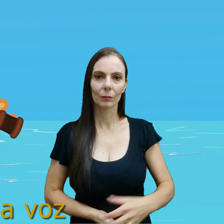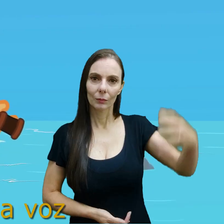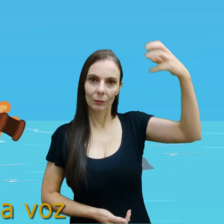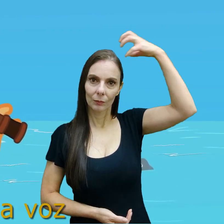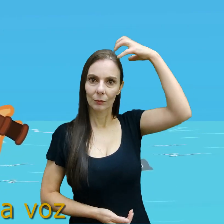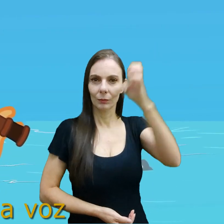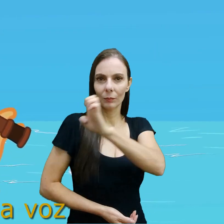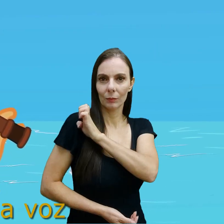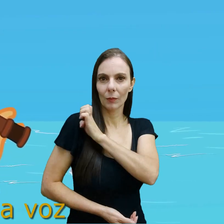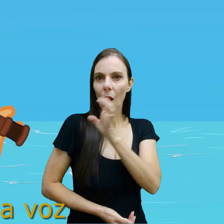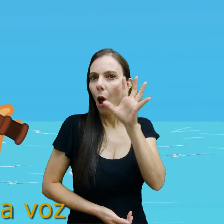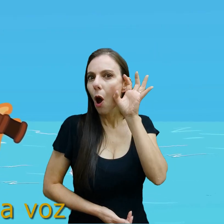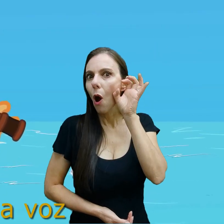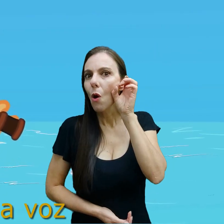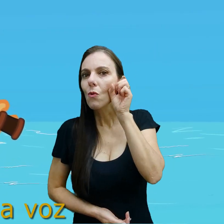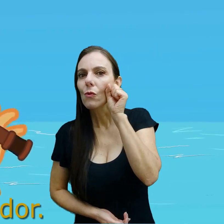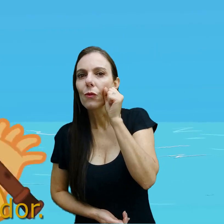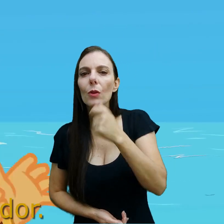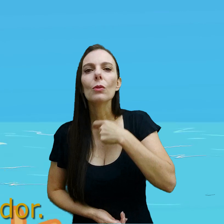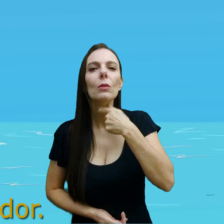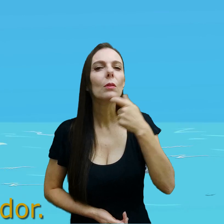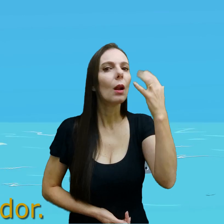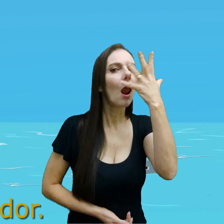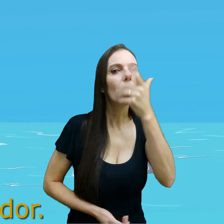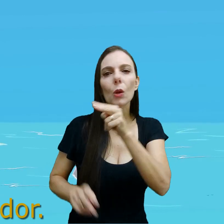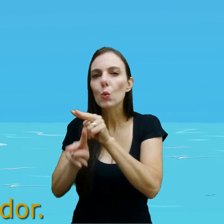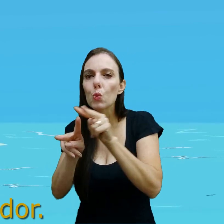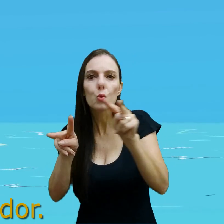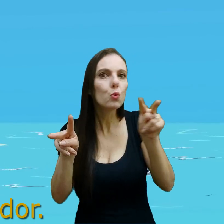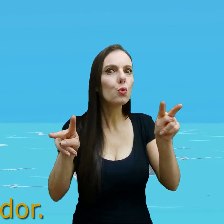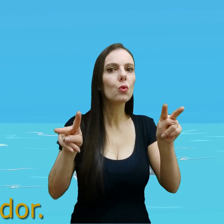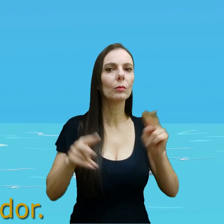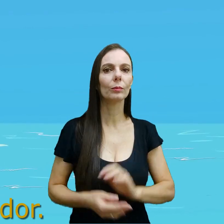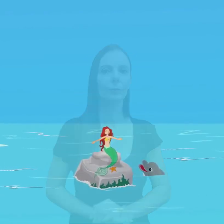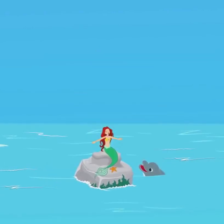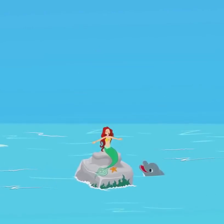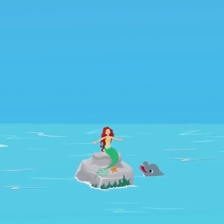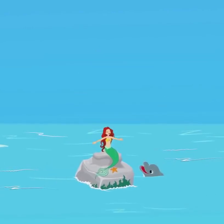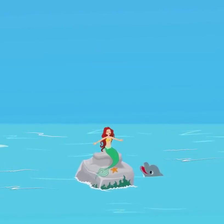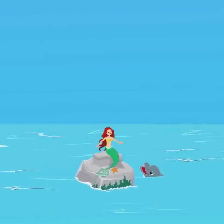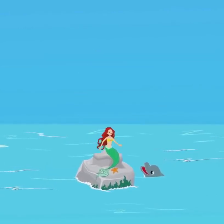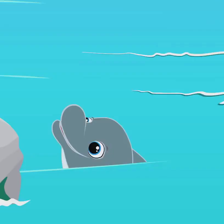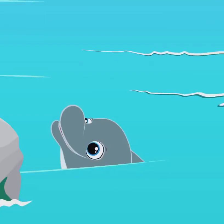O príncipe ouviu sua bela voz e começou a olhar ao redor.